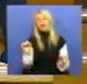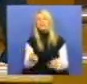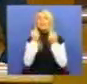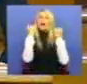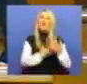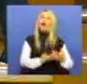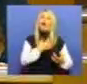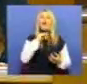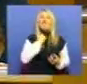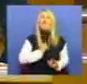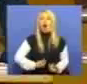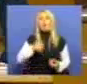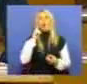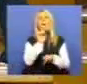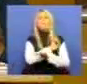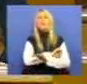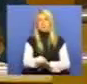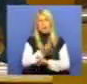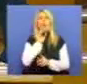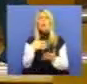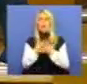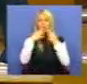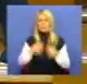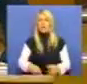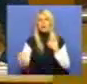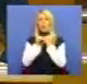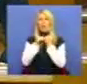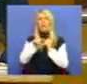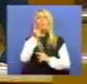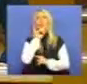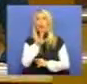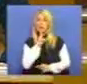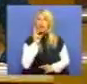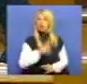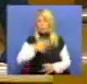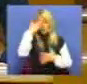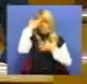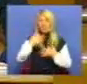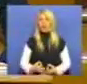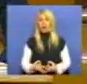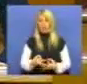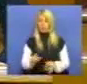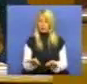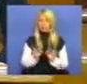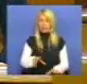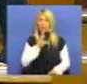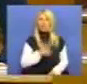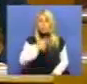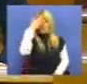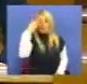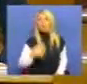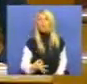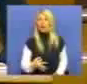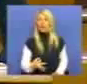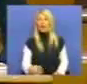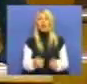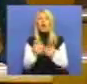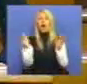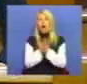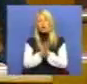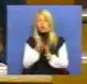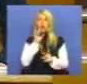miséria, mas criar igualdade de oportunidades. É responder à dignidade, com dignidade, a todos aqueles que